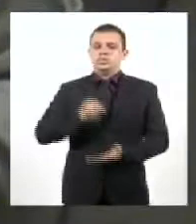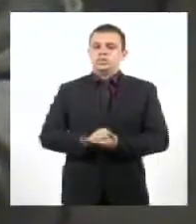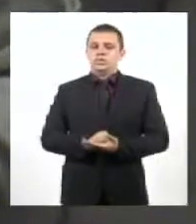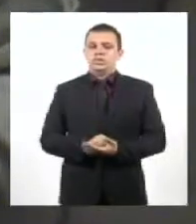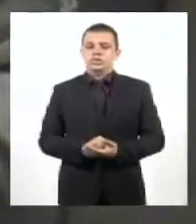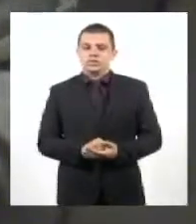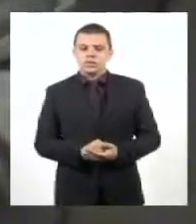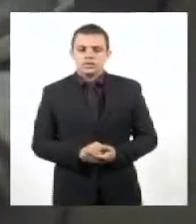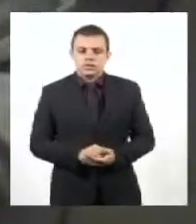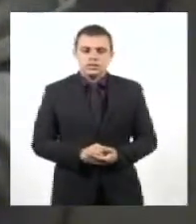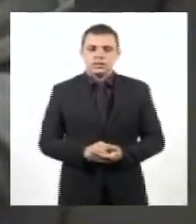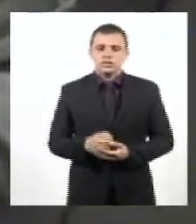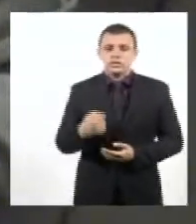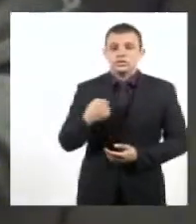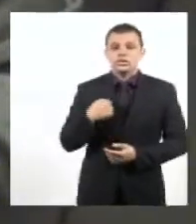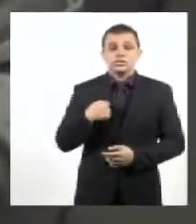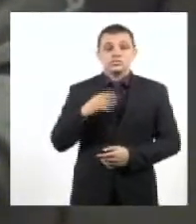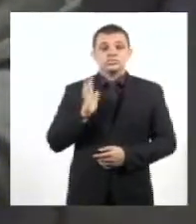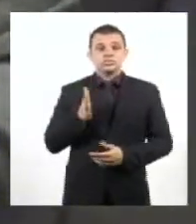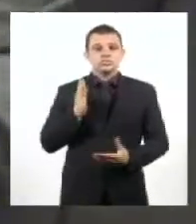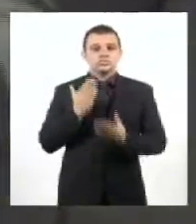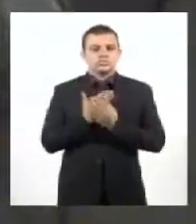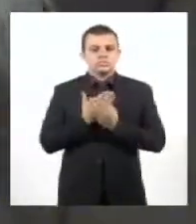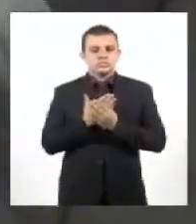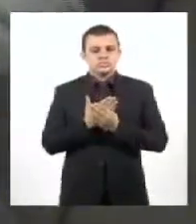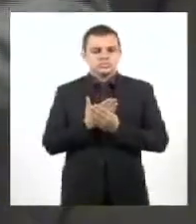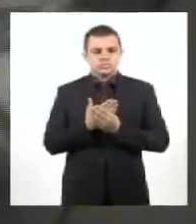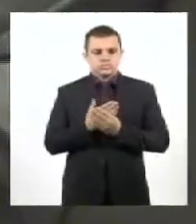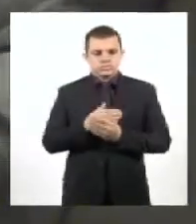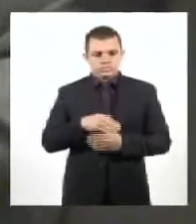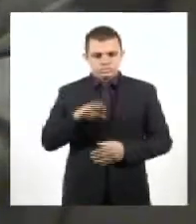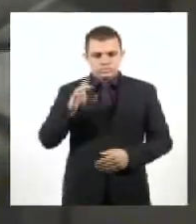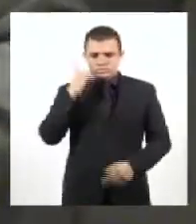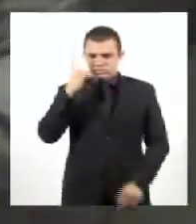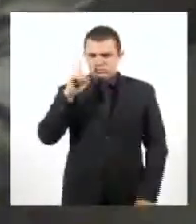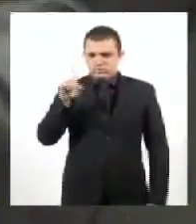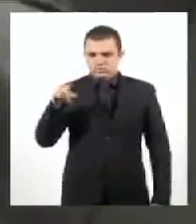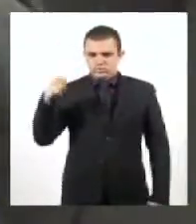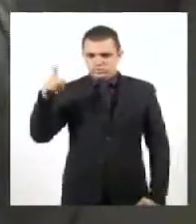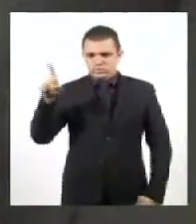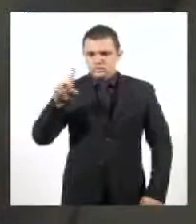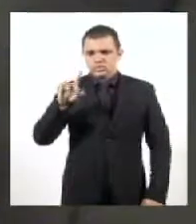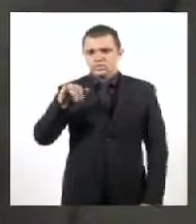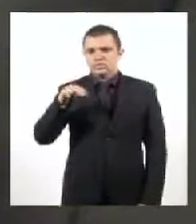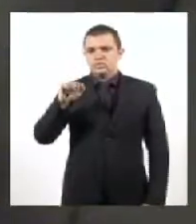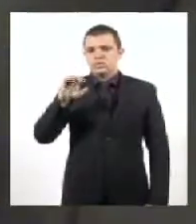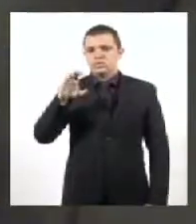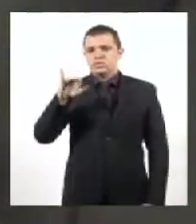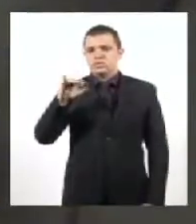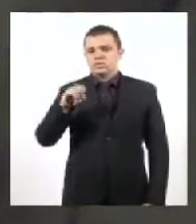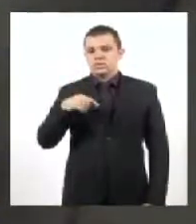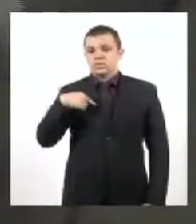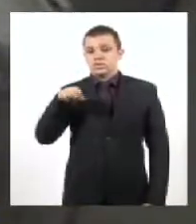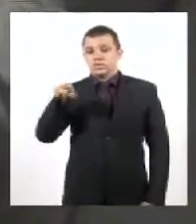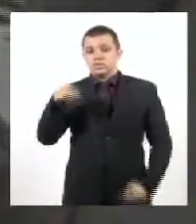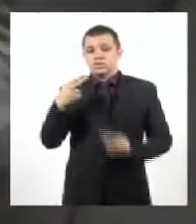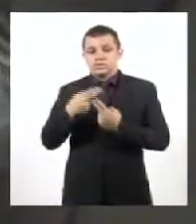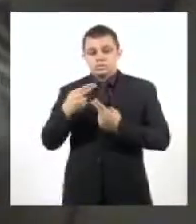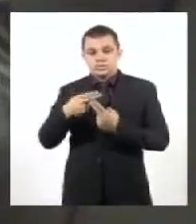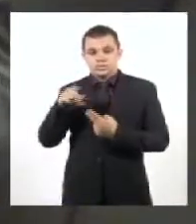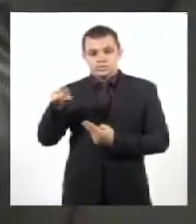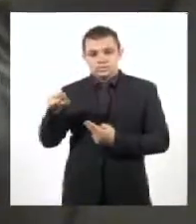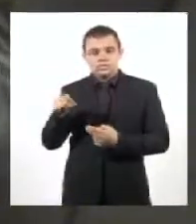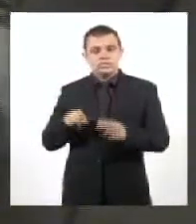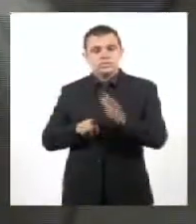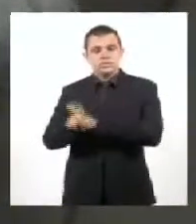Eu fiz uma representação, deputado Zé Inácio, ao PROCON de Timon, que fica em uma área cedida pelo